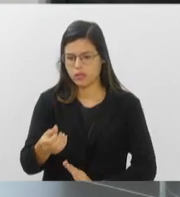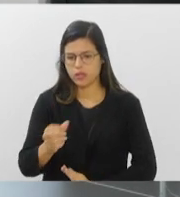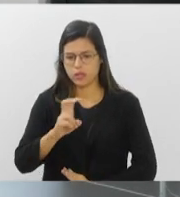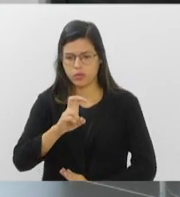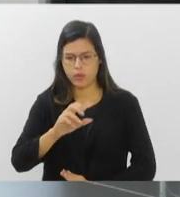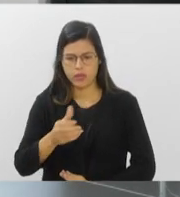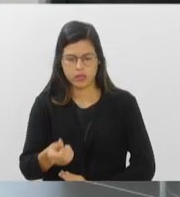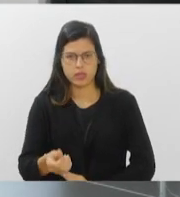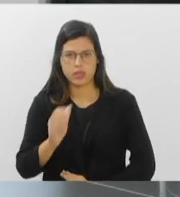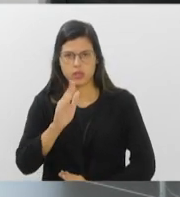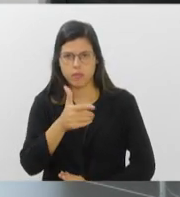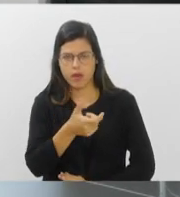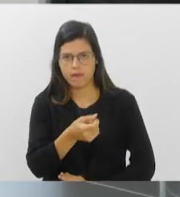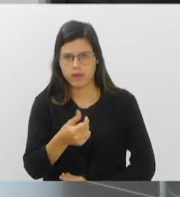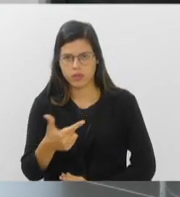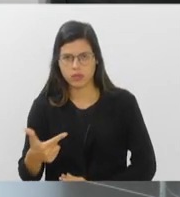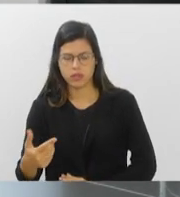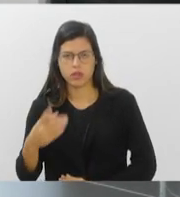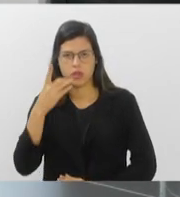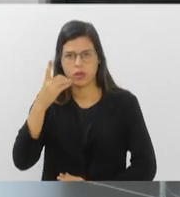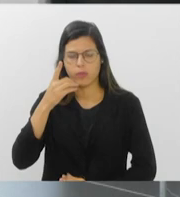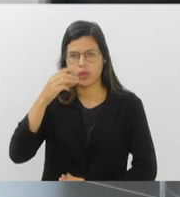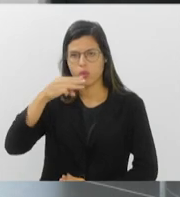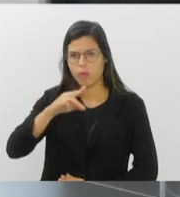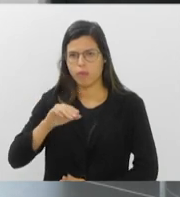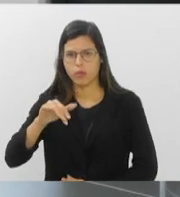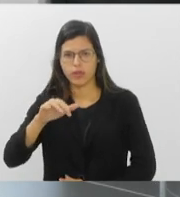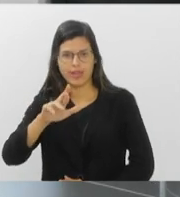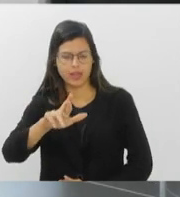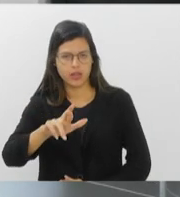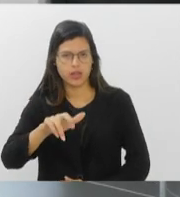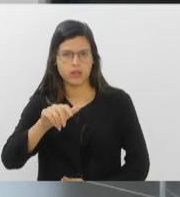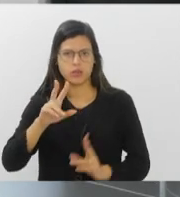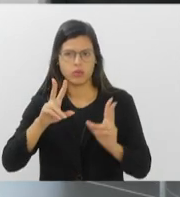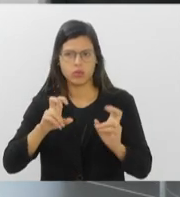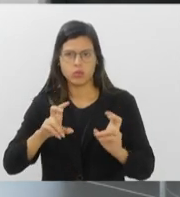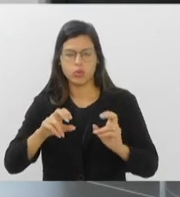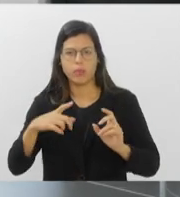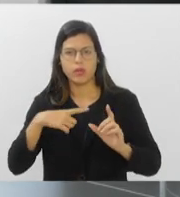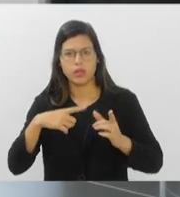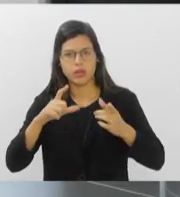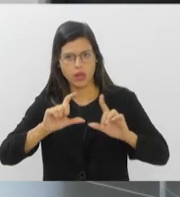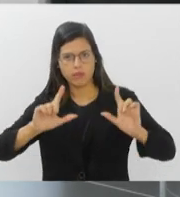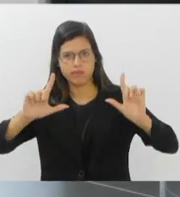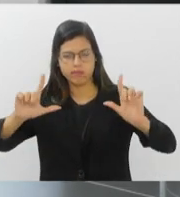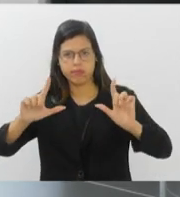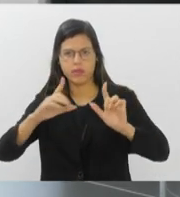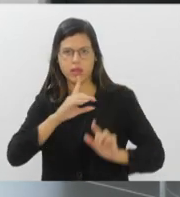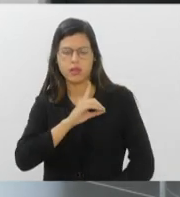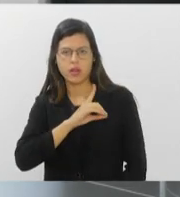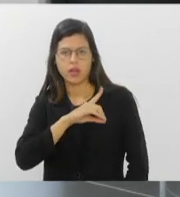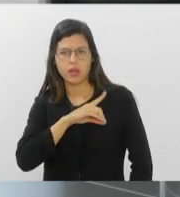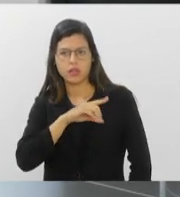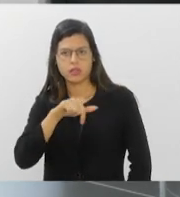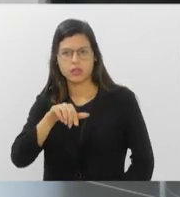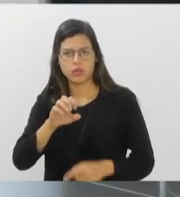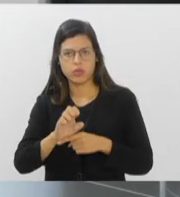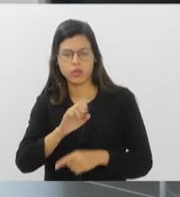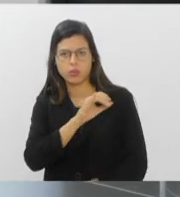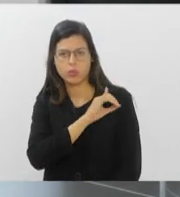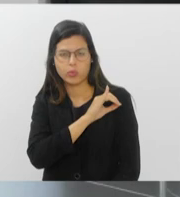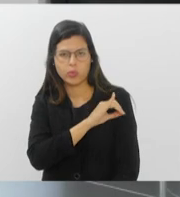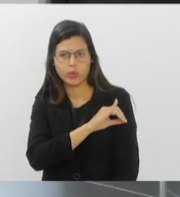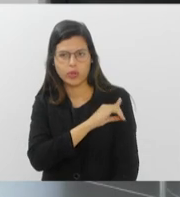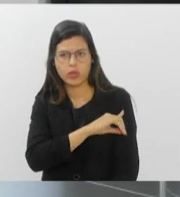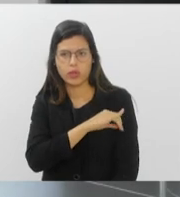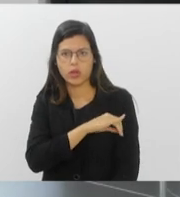23, de autoria do deputado Munir Neto, que dispõe sobre a fixação de banners nas delegacias da Polícia Civil do Estado do Rio de Janeiro, informando não ser necessária a espera